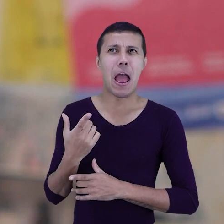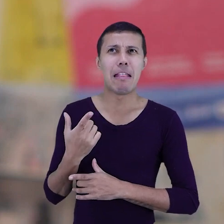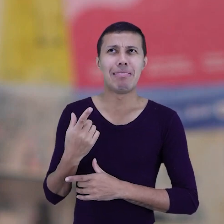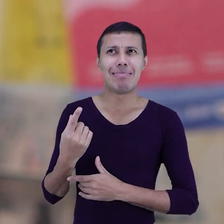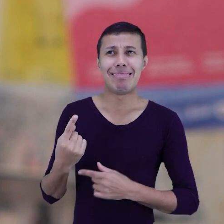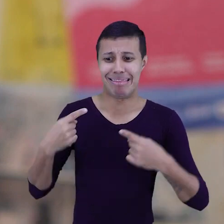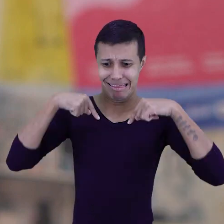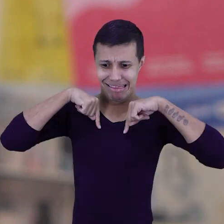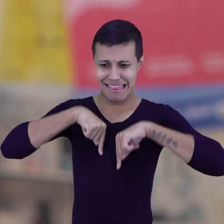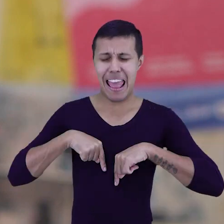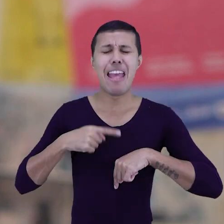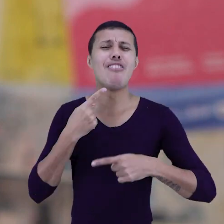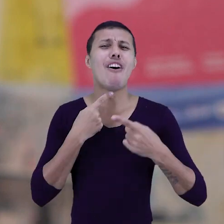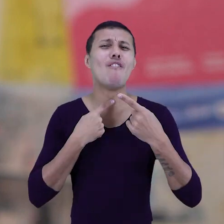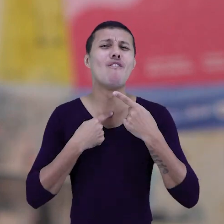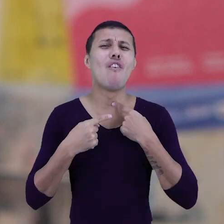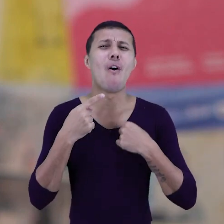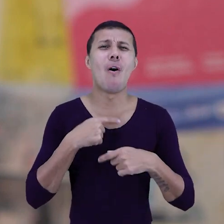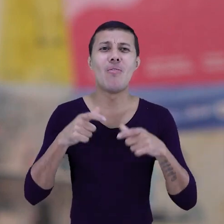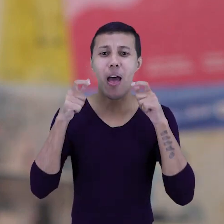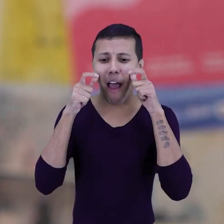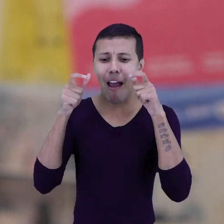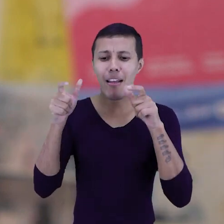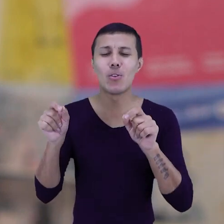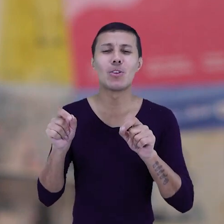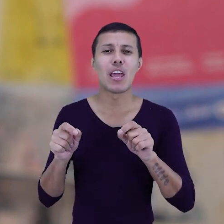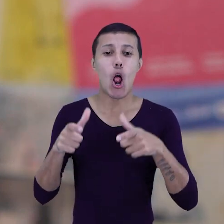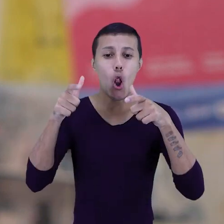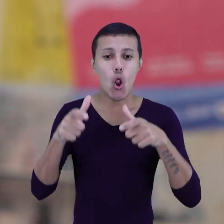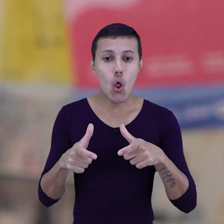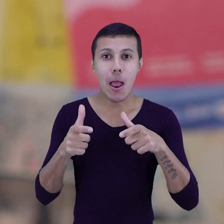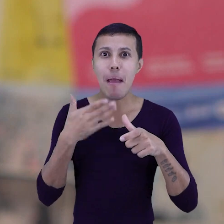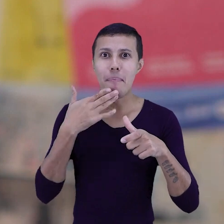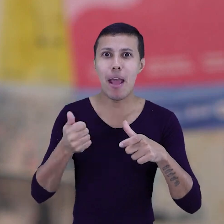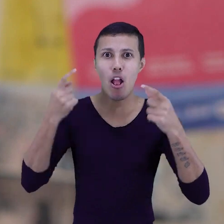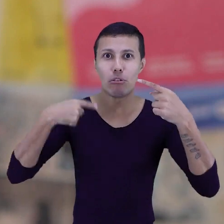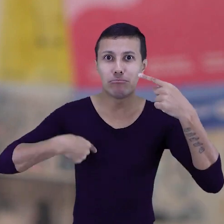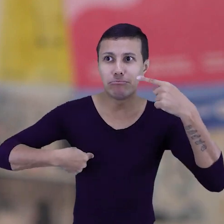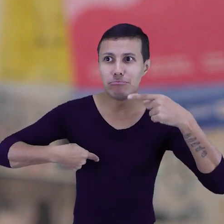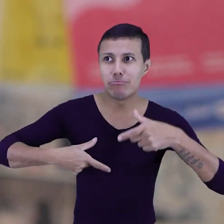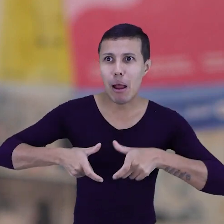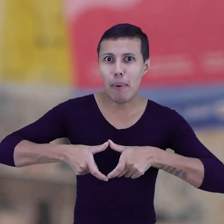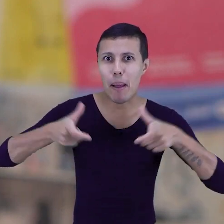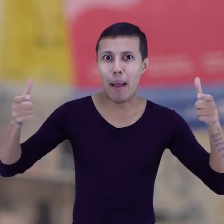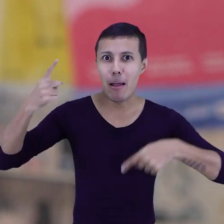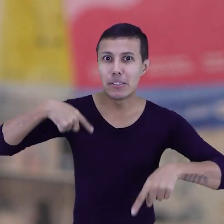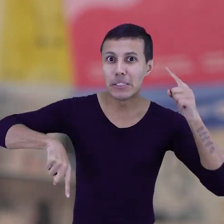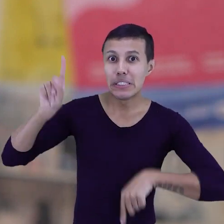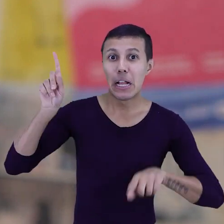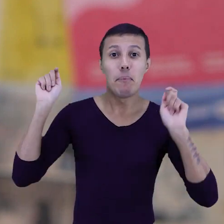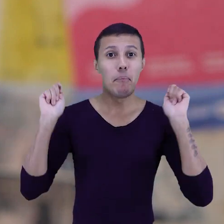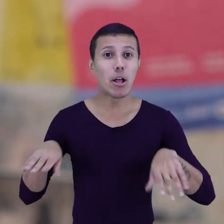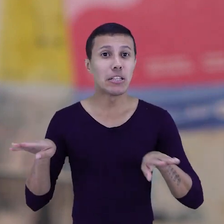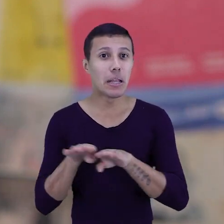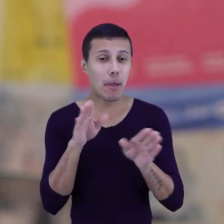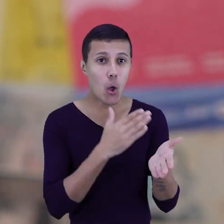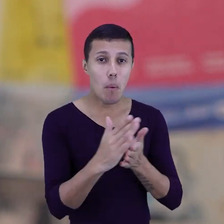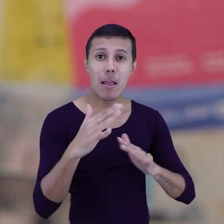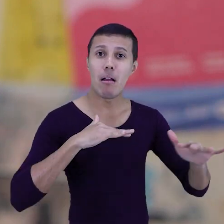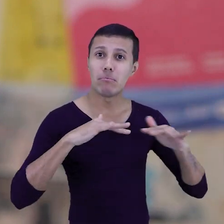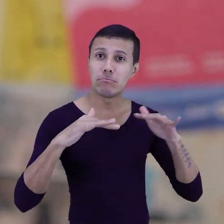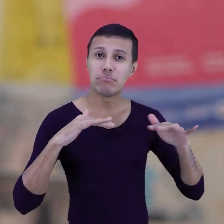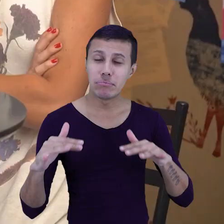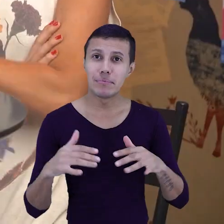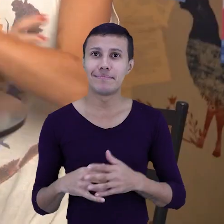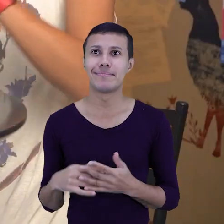aquela vontade intrínseca de fazer o lugar que ela nasceu um lugar melhor. Então, qualquer pessoa, de qualquer lugar, pode começar